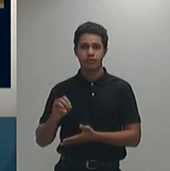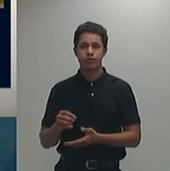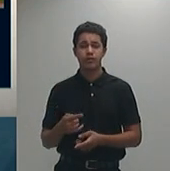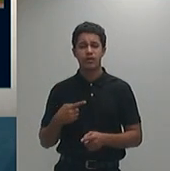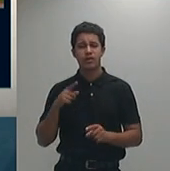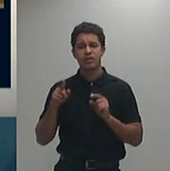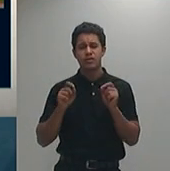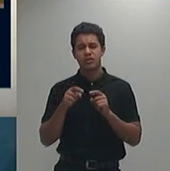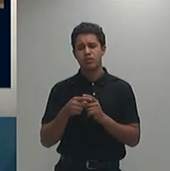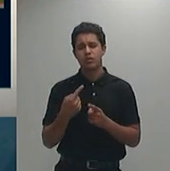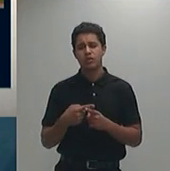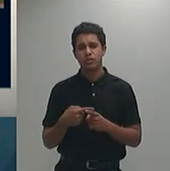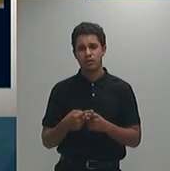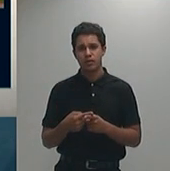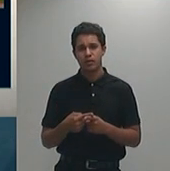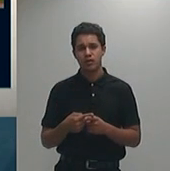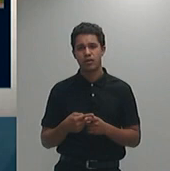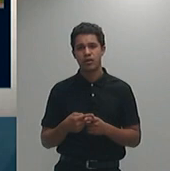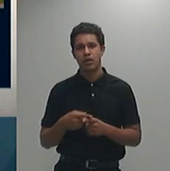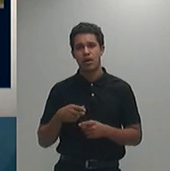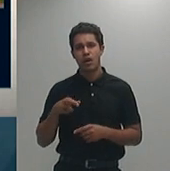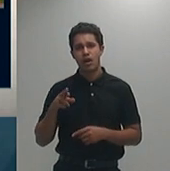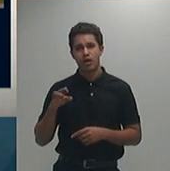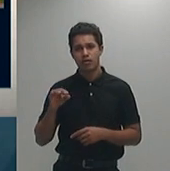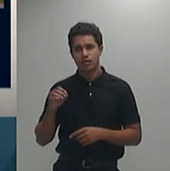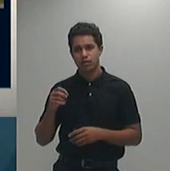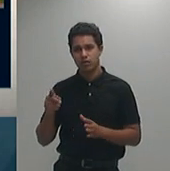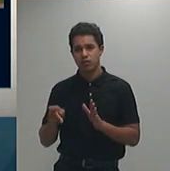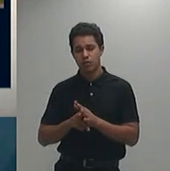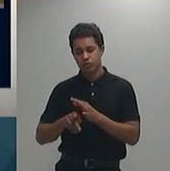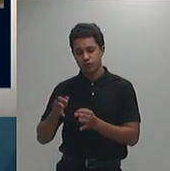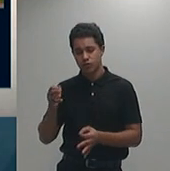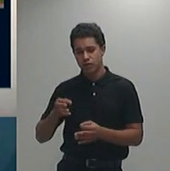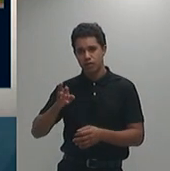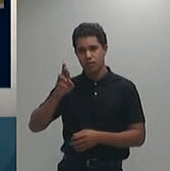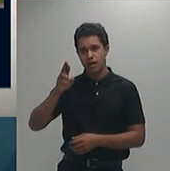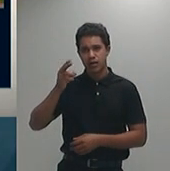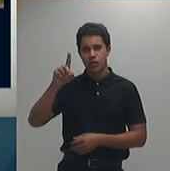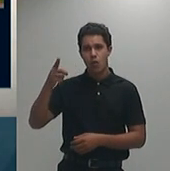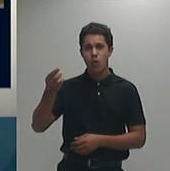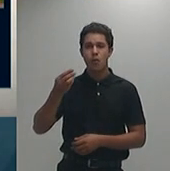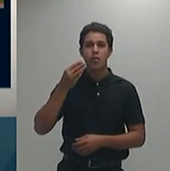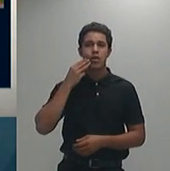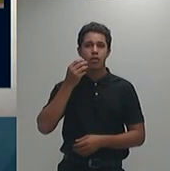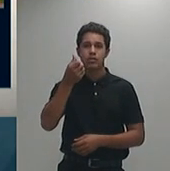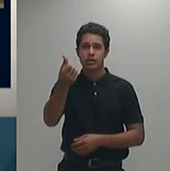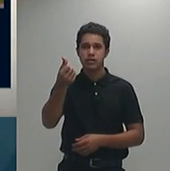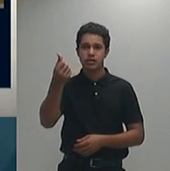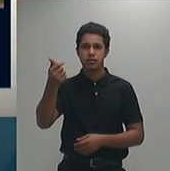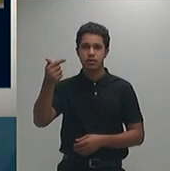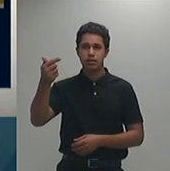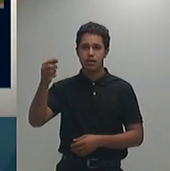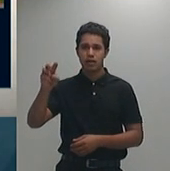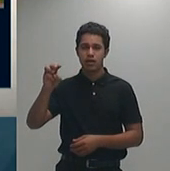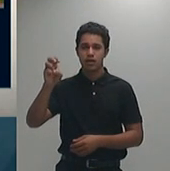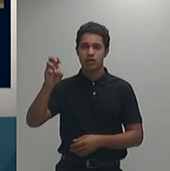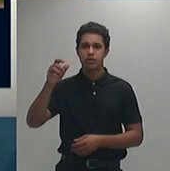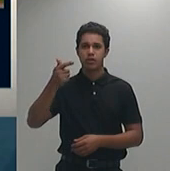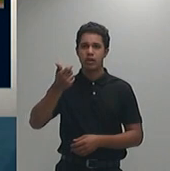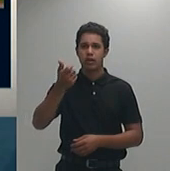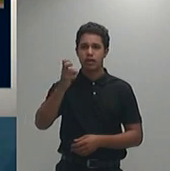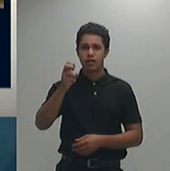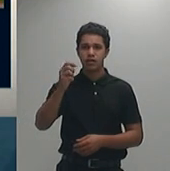por ocasião do julgamento do resp 1 milhão 667 576 do